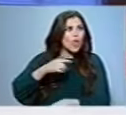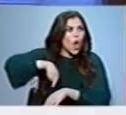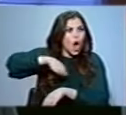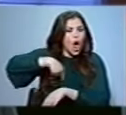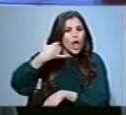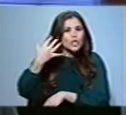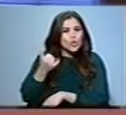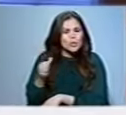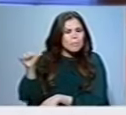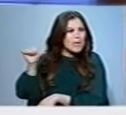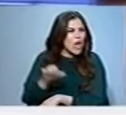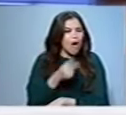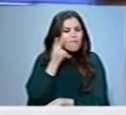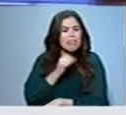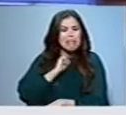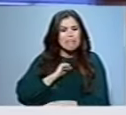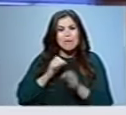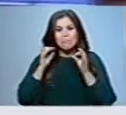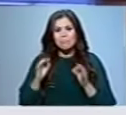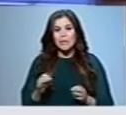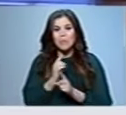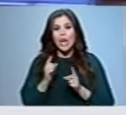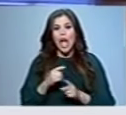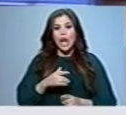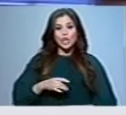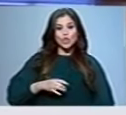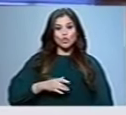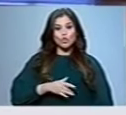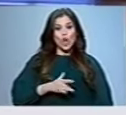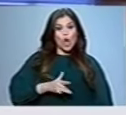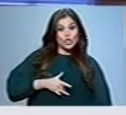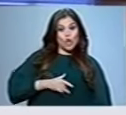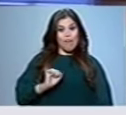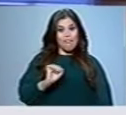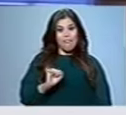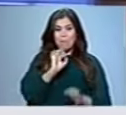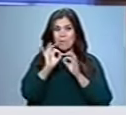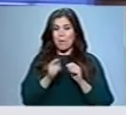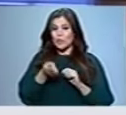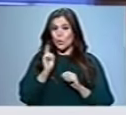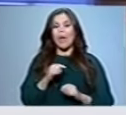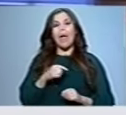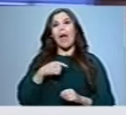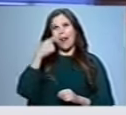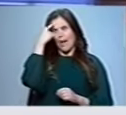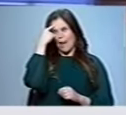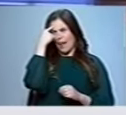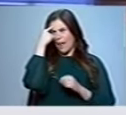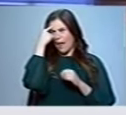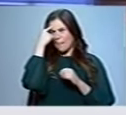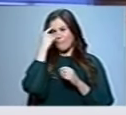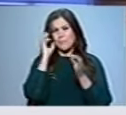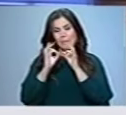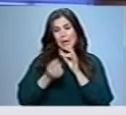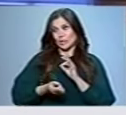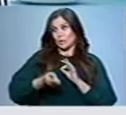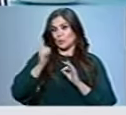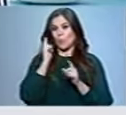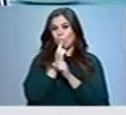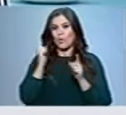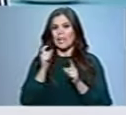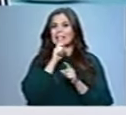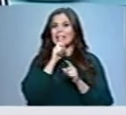foram as 12 piores horas da minha vida. Mas o teu estômago não estava preparado para tantas raízes. A minha mente é que não estava muito preparada para aquilo. Portanto, são